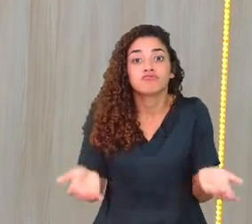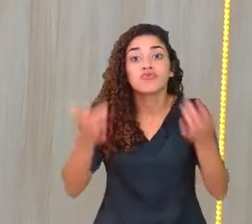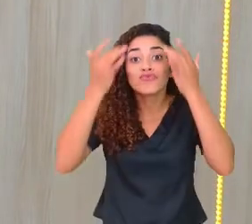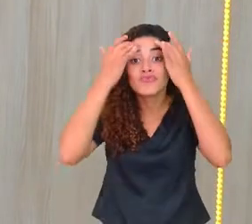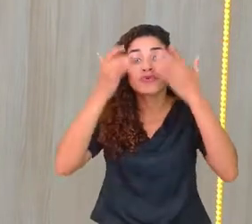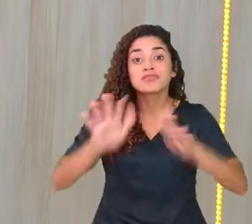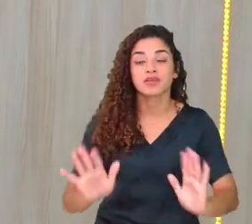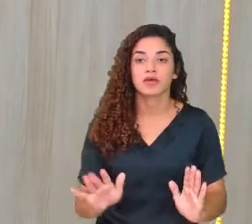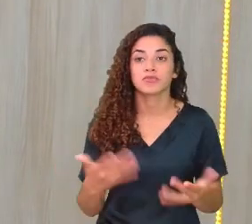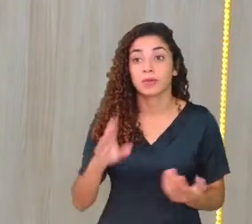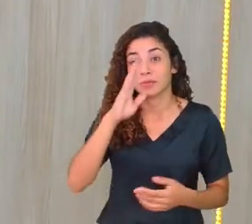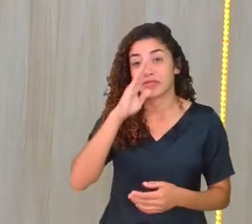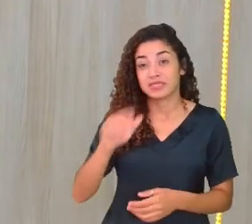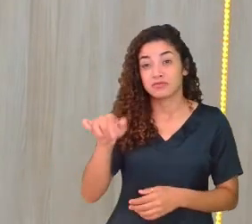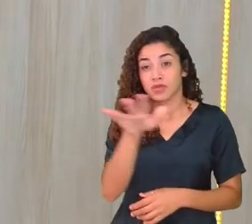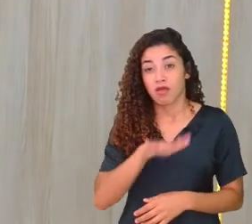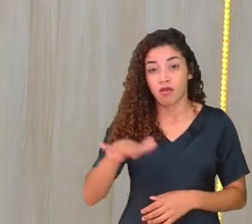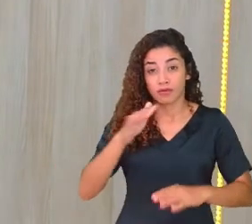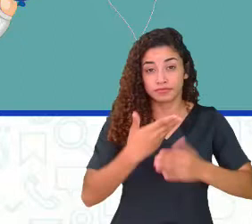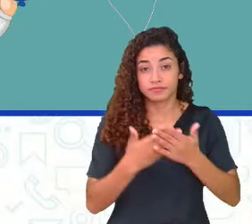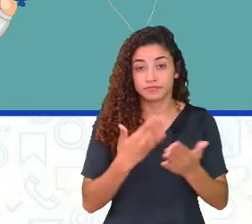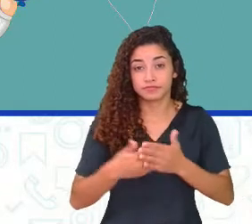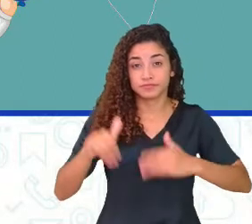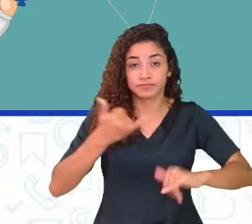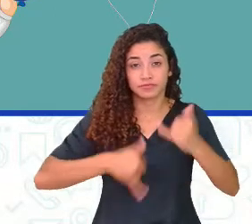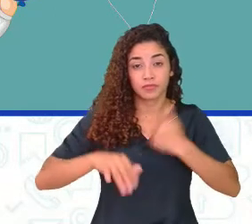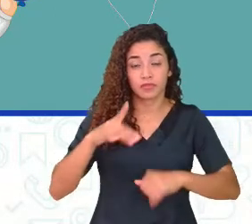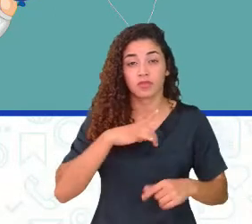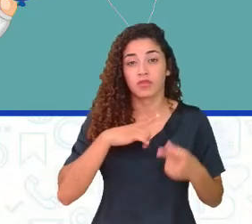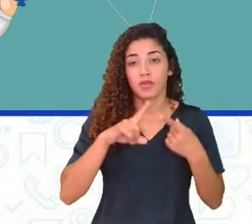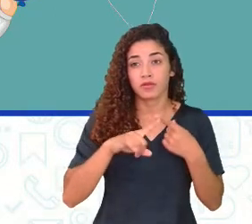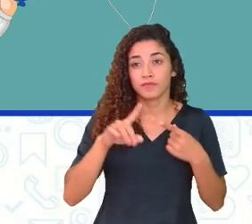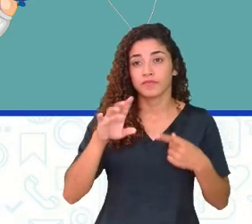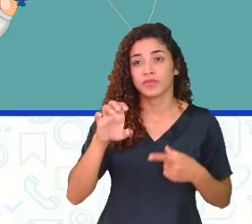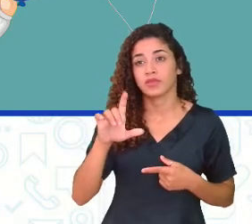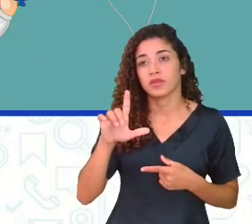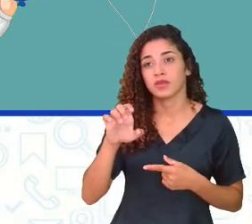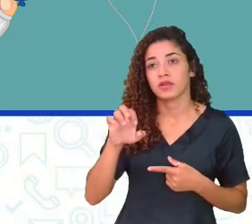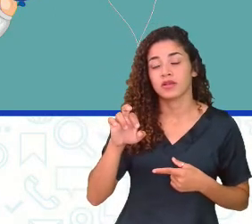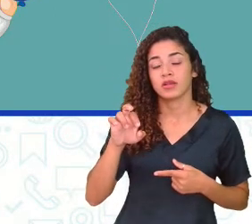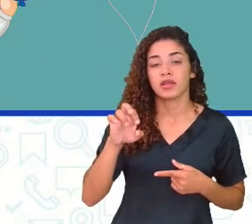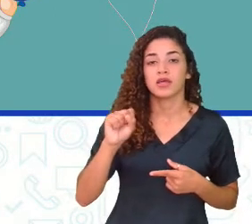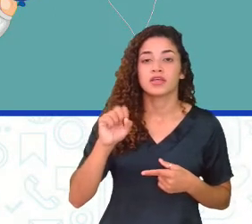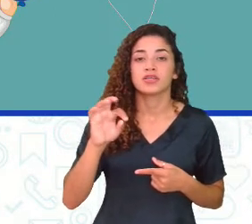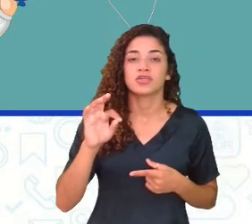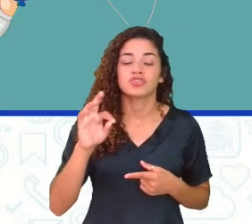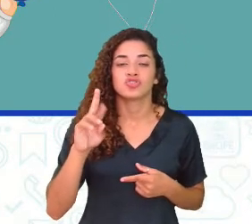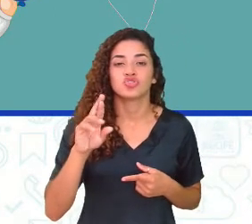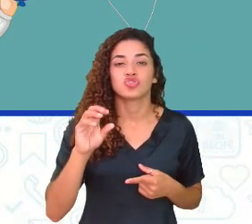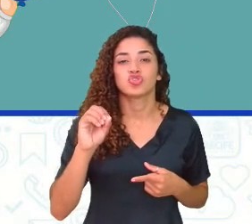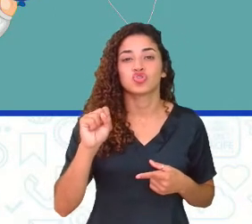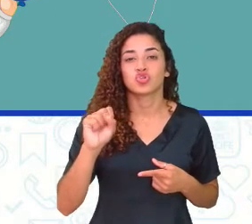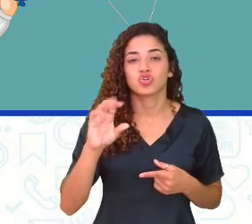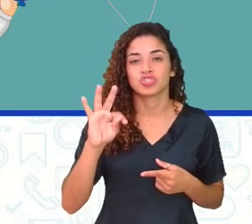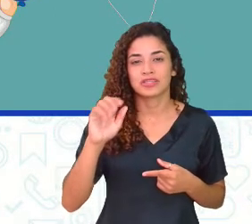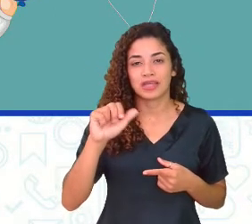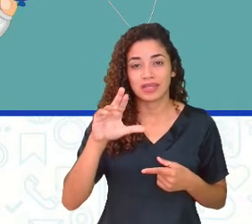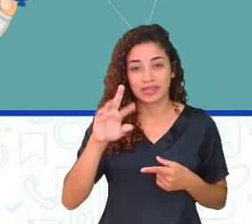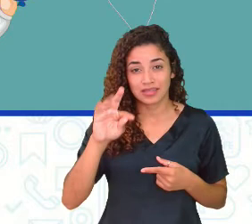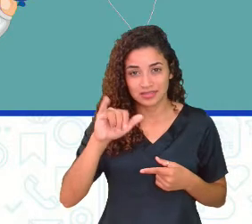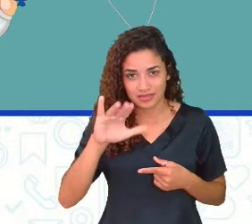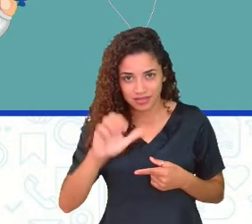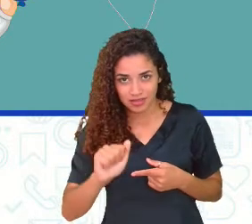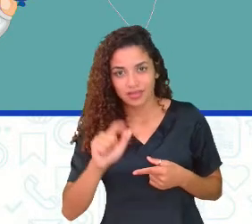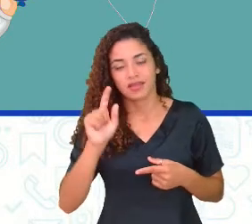principais áreas de estudo da eletricidade. Nós temos a eletrostática, porque ela dedica-se ao comportamento